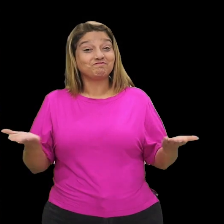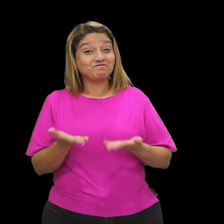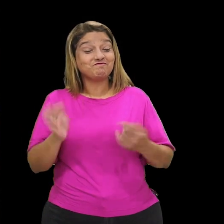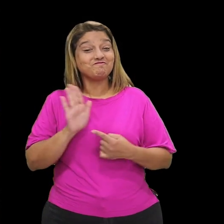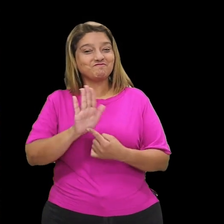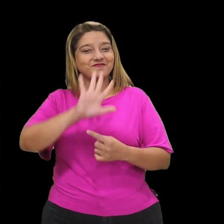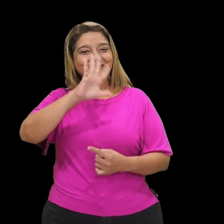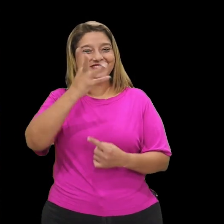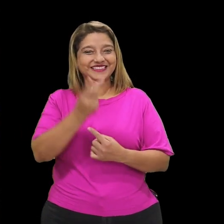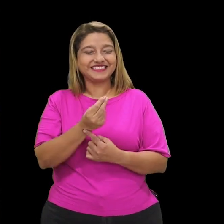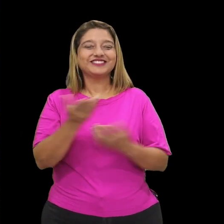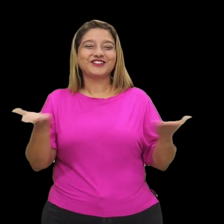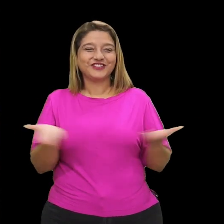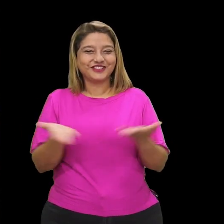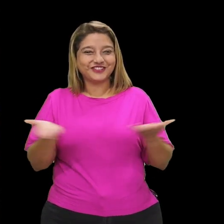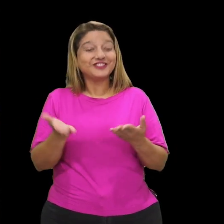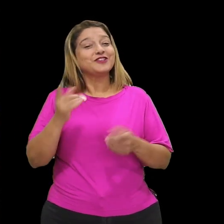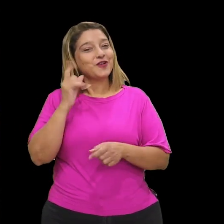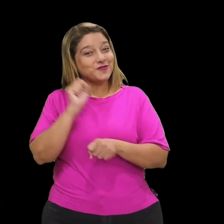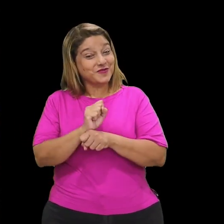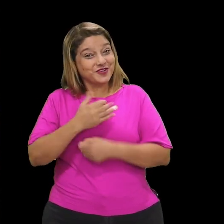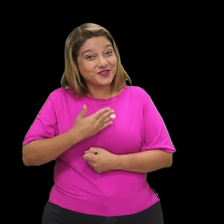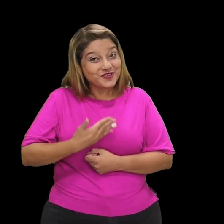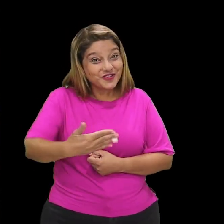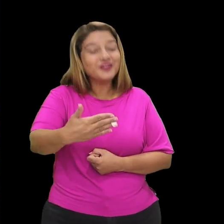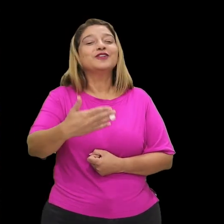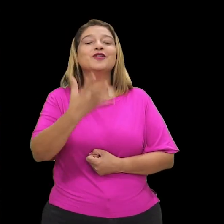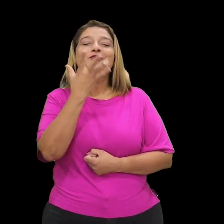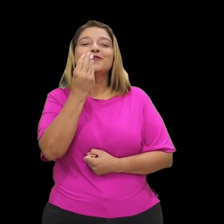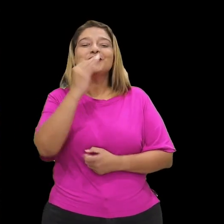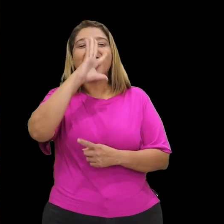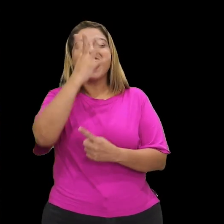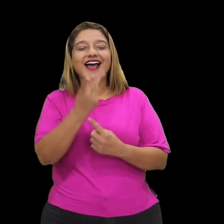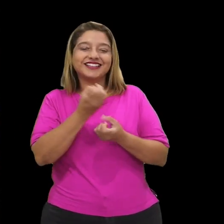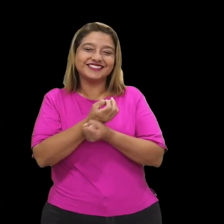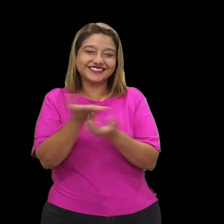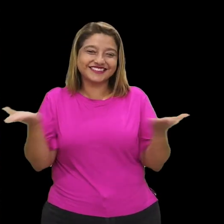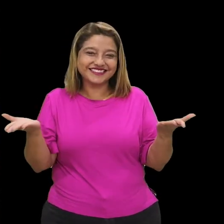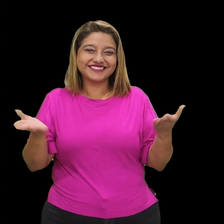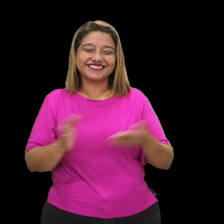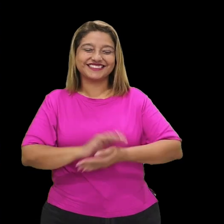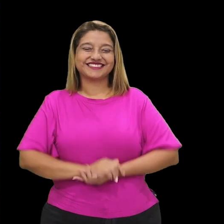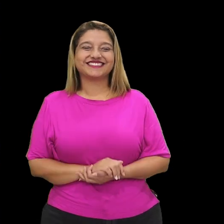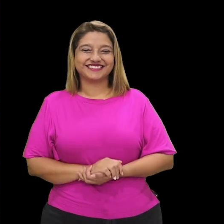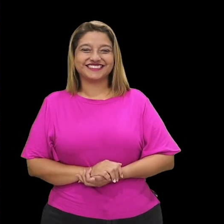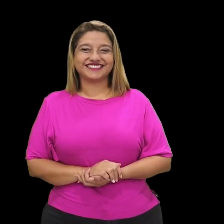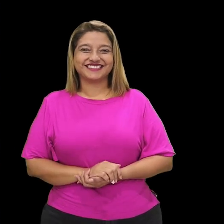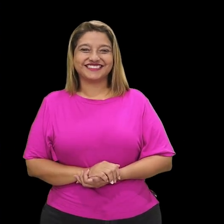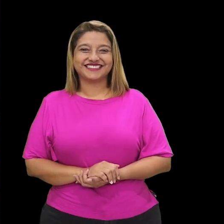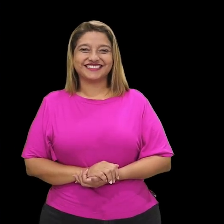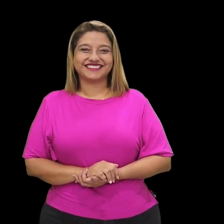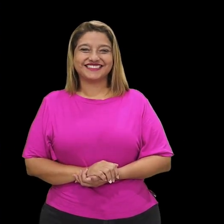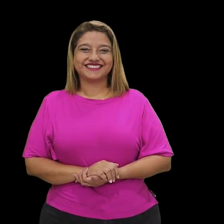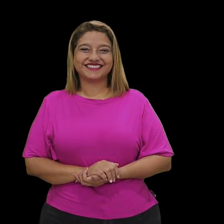E esse foi o Conectarte de hoje. Até o nosso próximo programa, com muita arte para vocês.